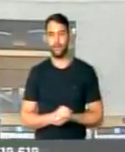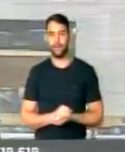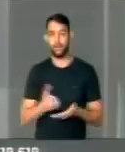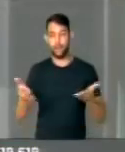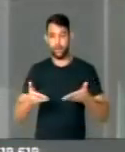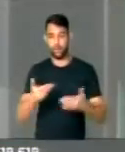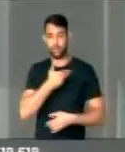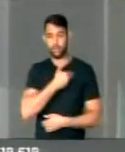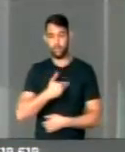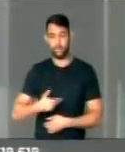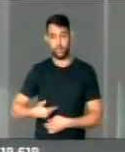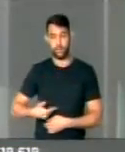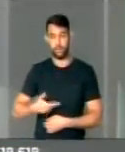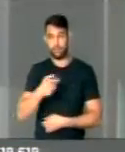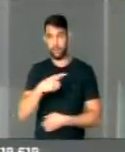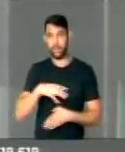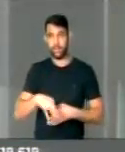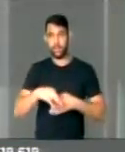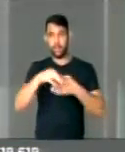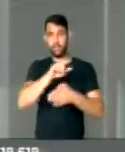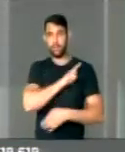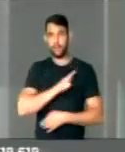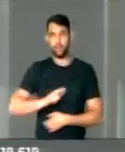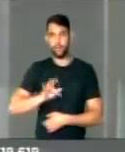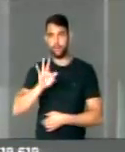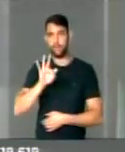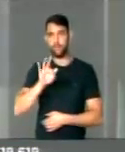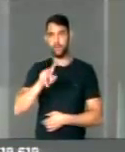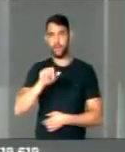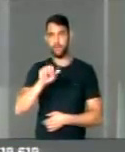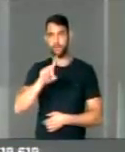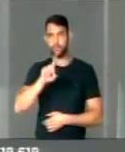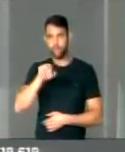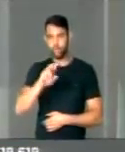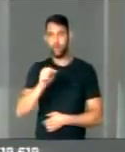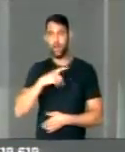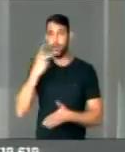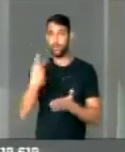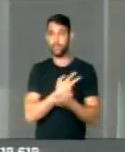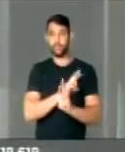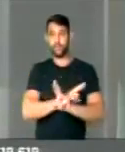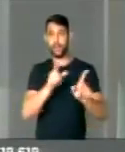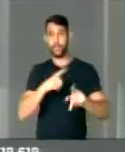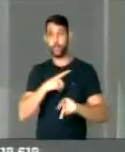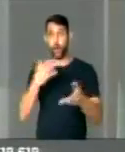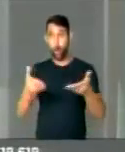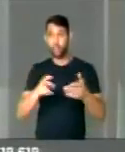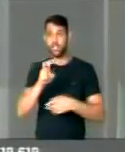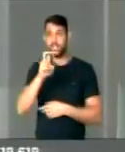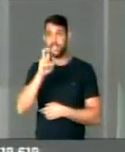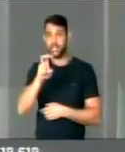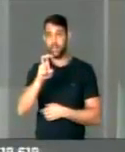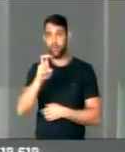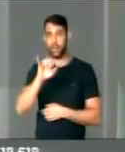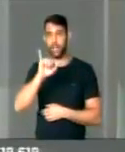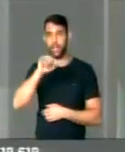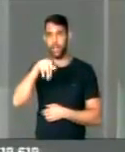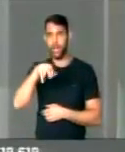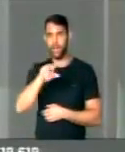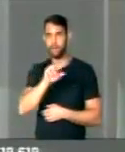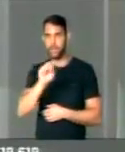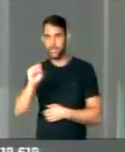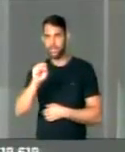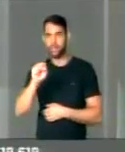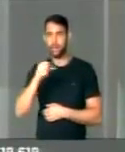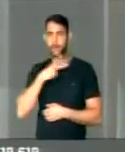Neste governo, liderado pelo governador Flávio Dino, a realidade é outra. Hoje já são 5 IEMAs, o